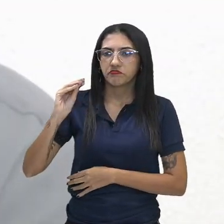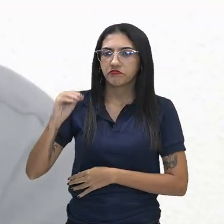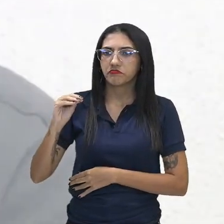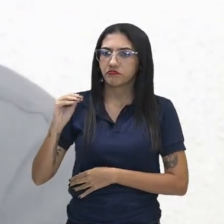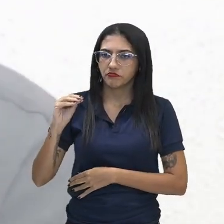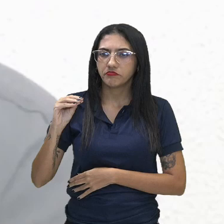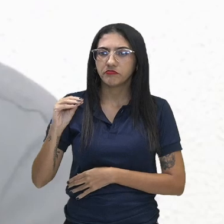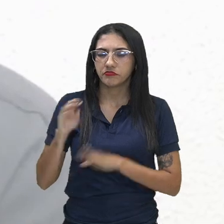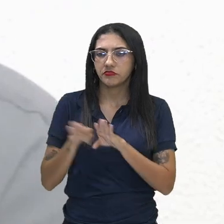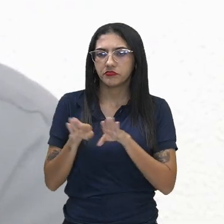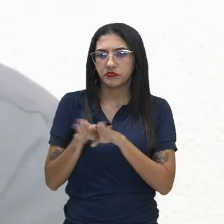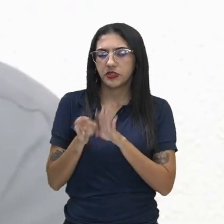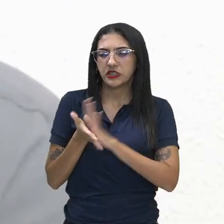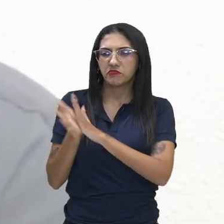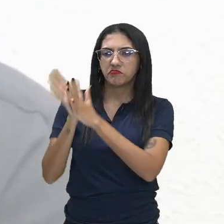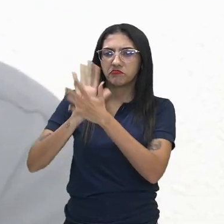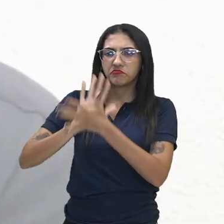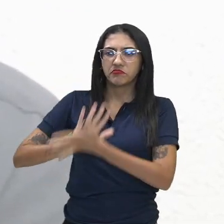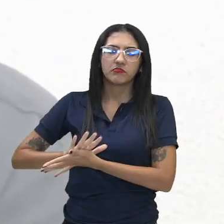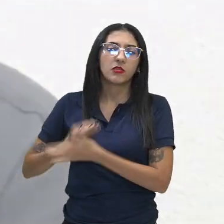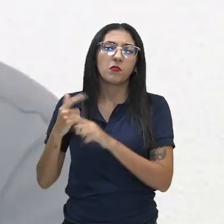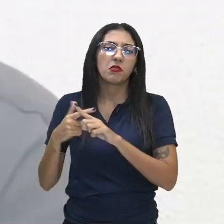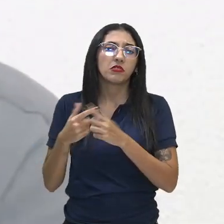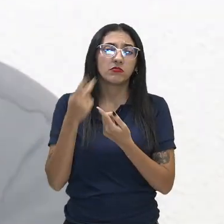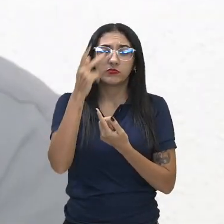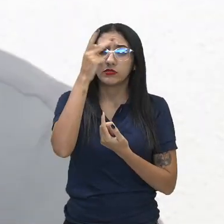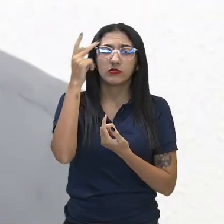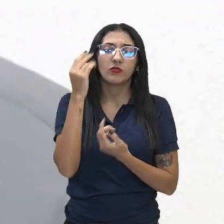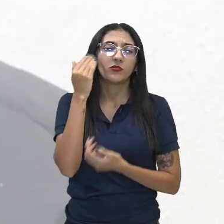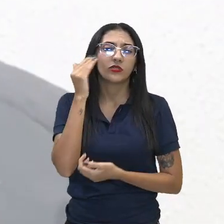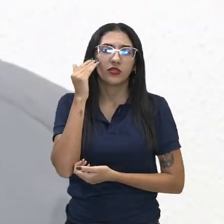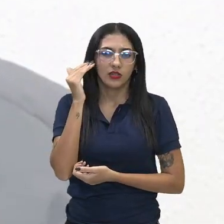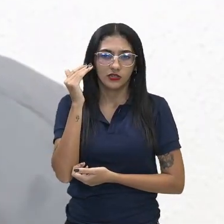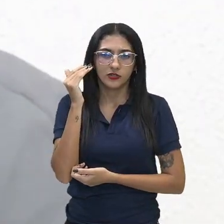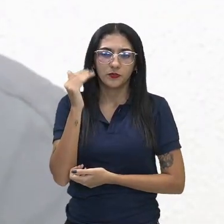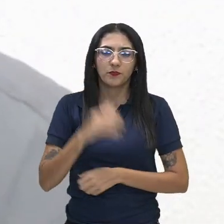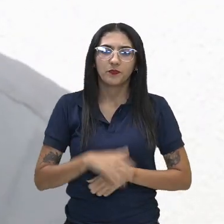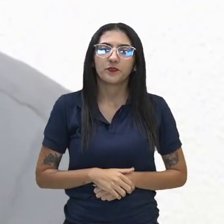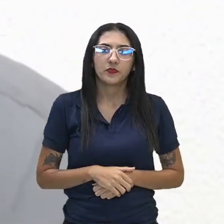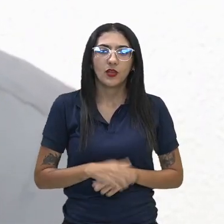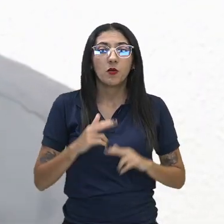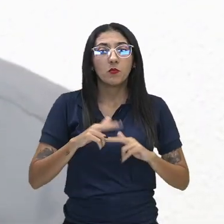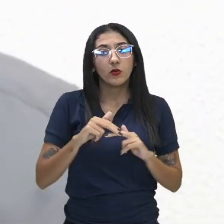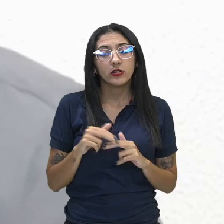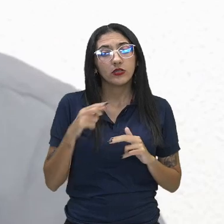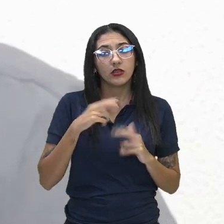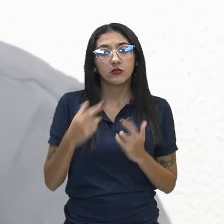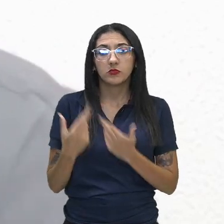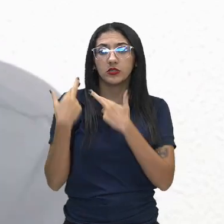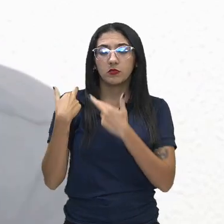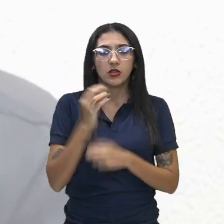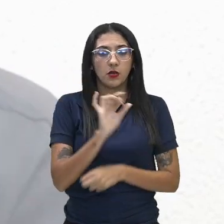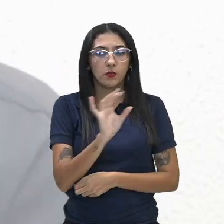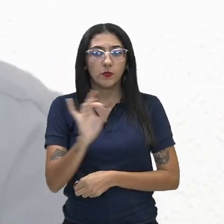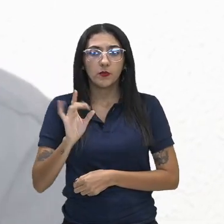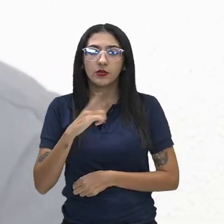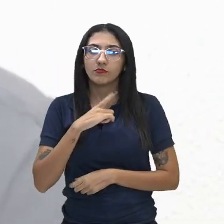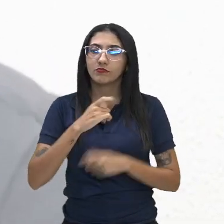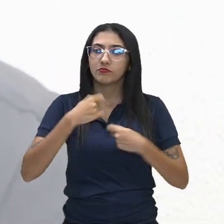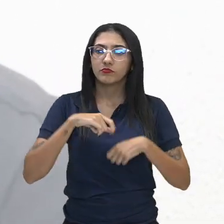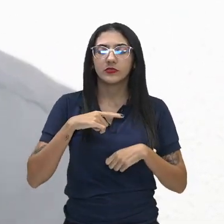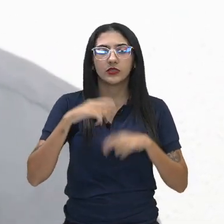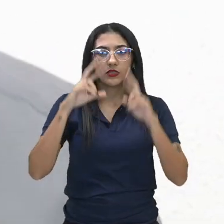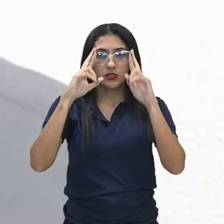atacados pela falta de compreensão das pessoas. E dessa forma, cabe a cada um de nós respeitar